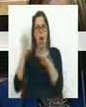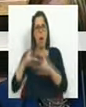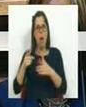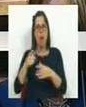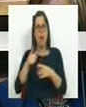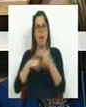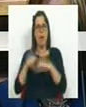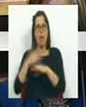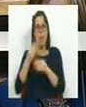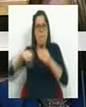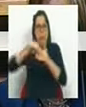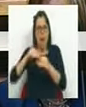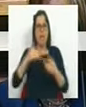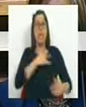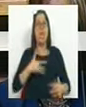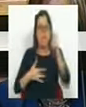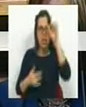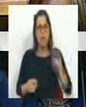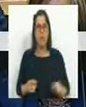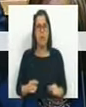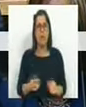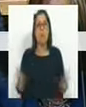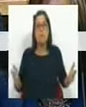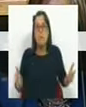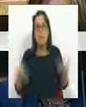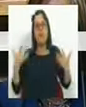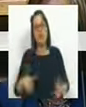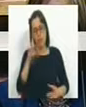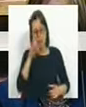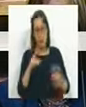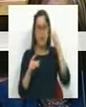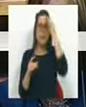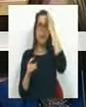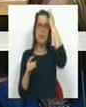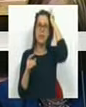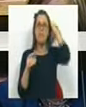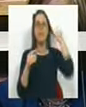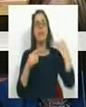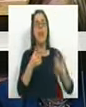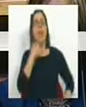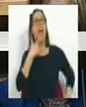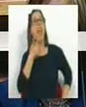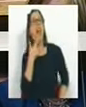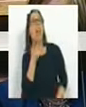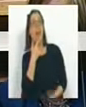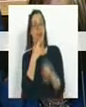e subaumentação na saúde, Sr. Deputado. E já agora, para aqueles que acham que enchem a